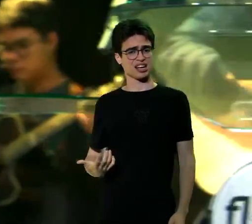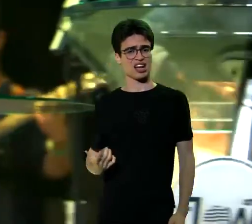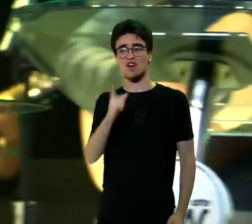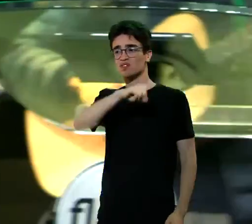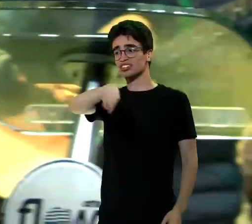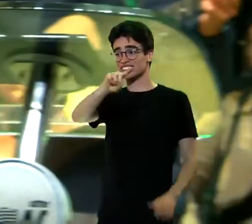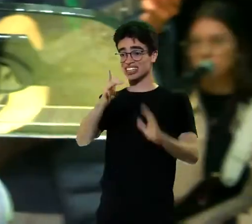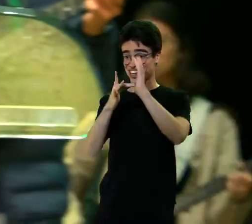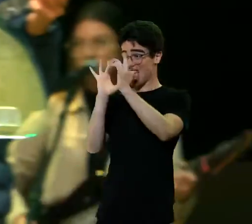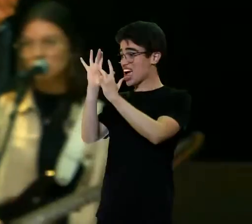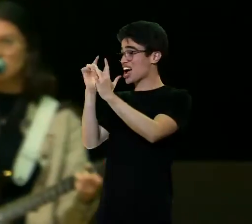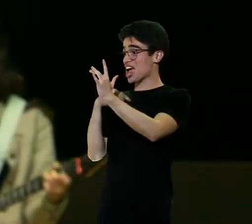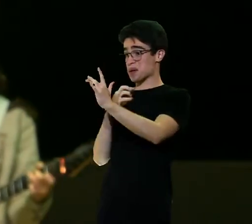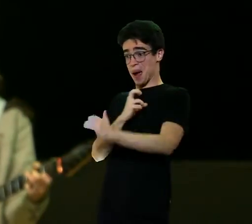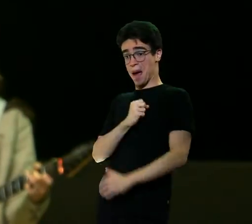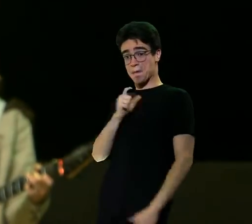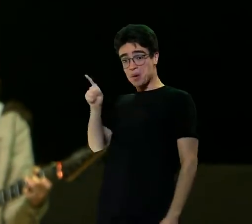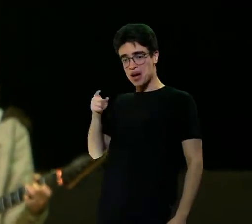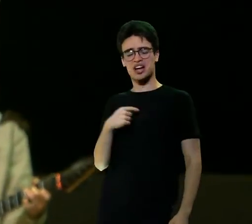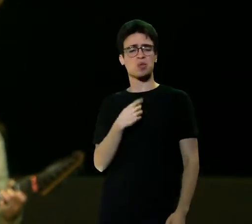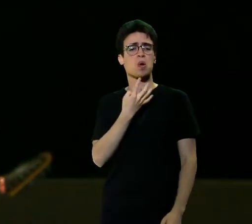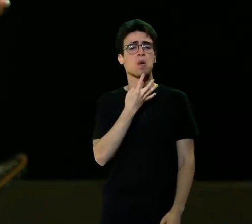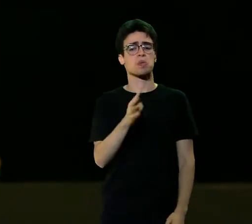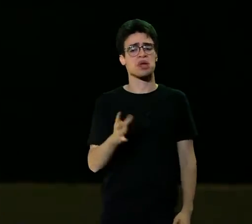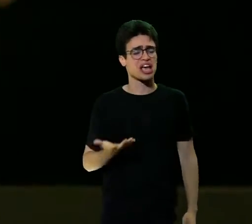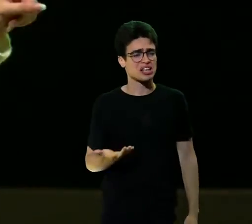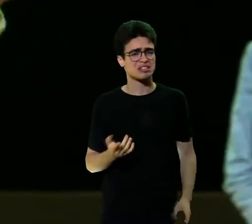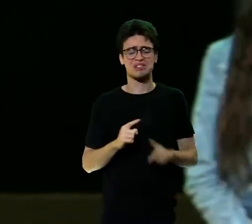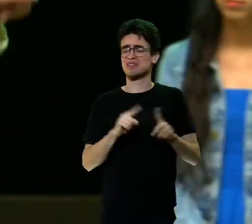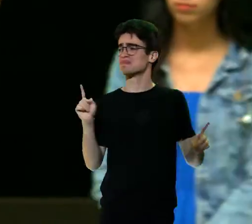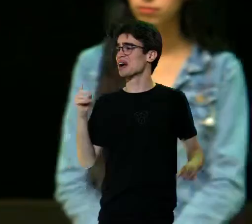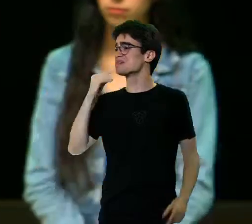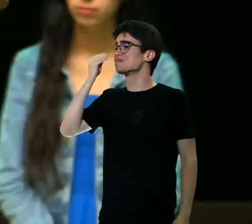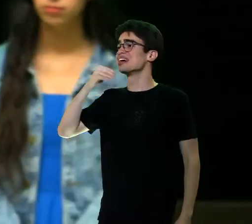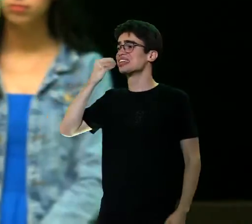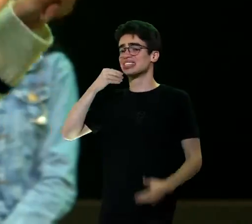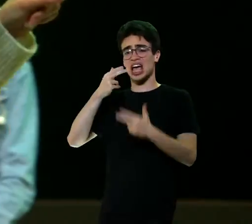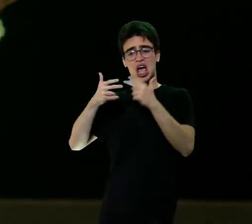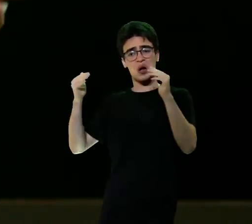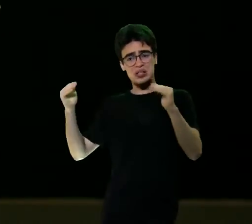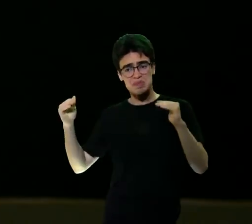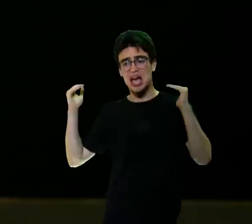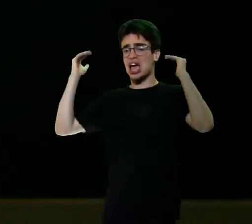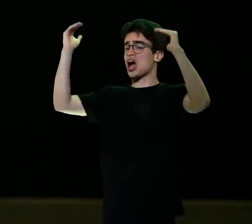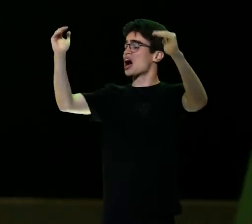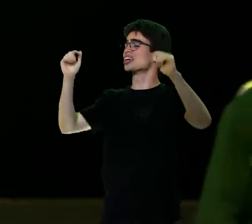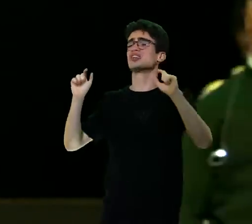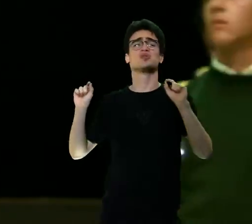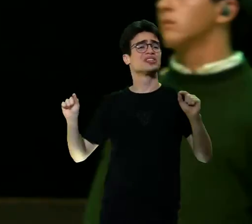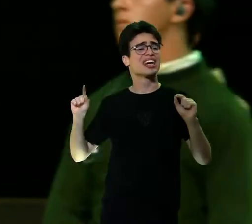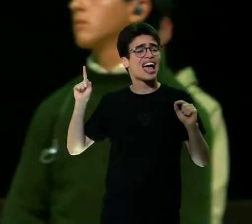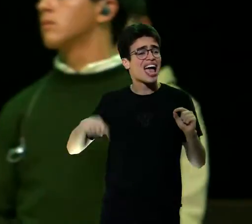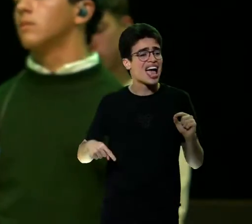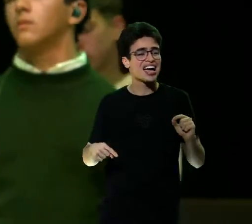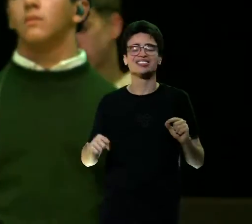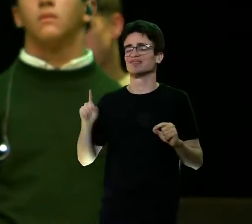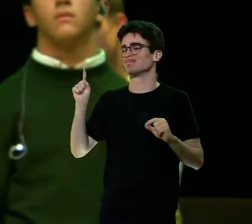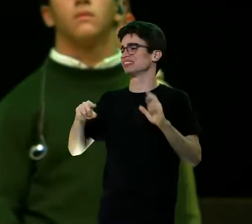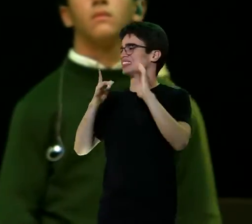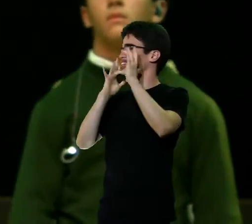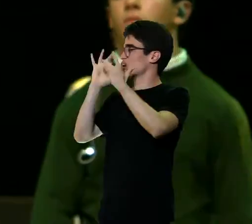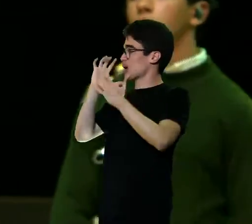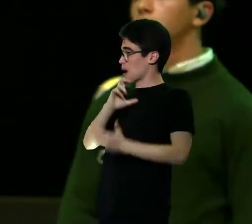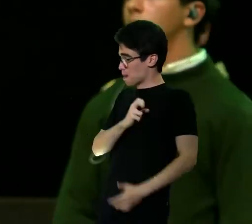mas viver coisas maiores é puramente viver o amor de Deus nas nossas vidas.